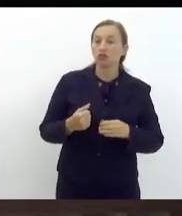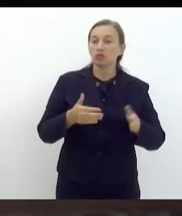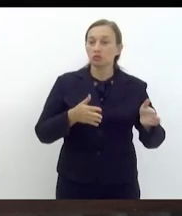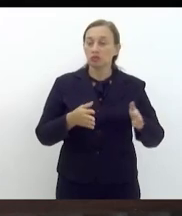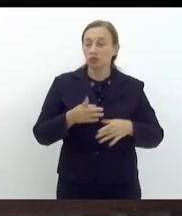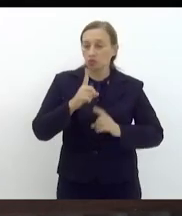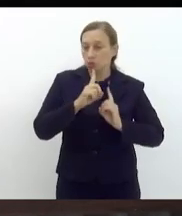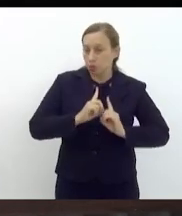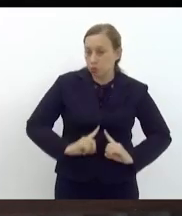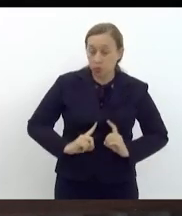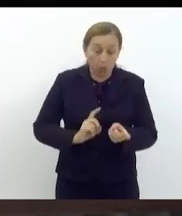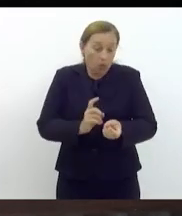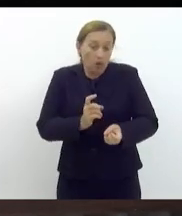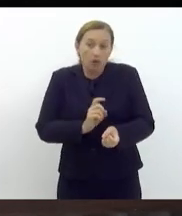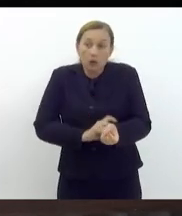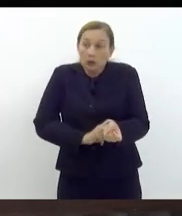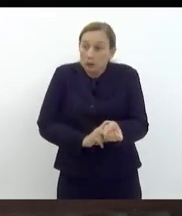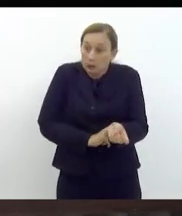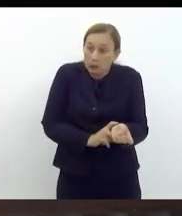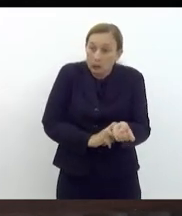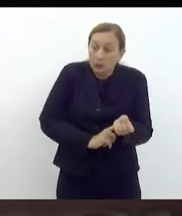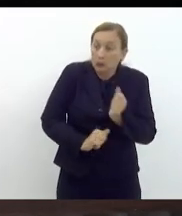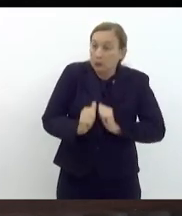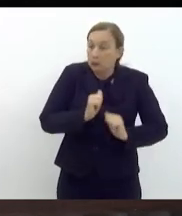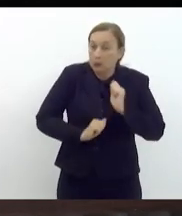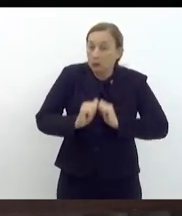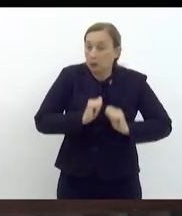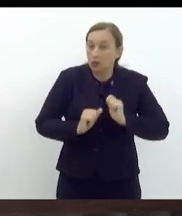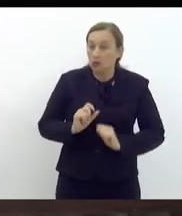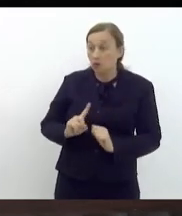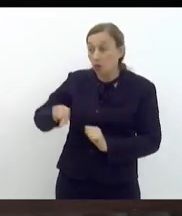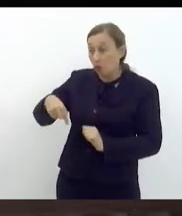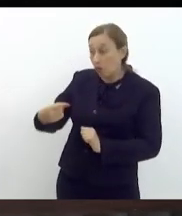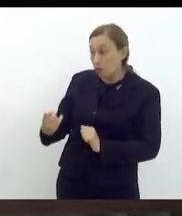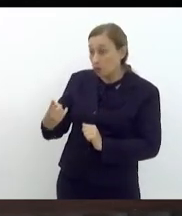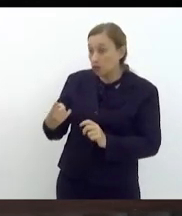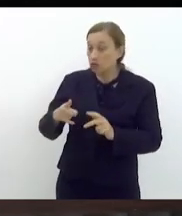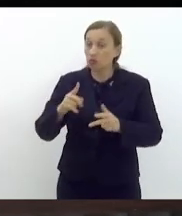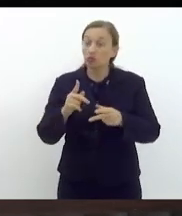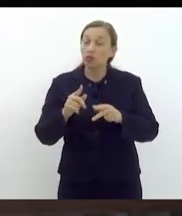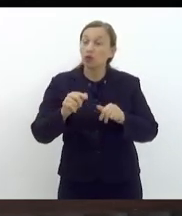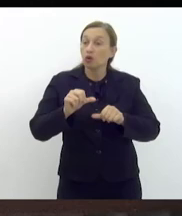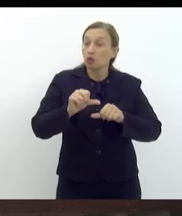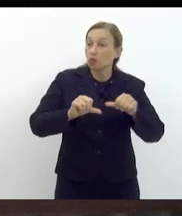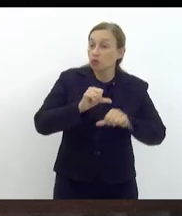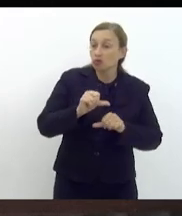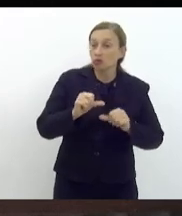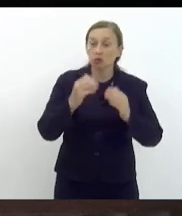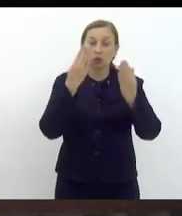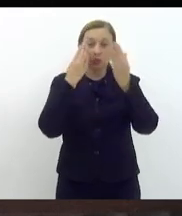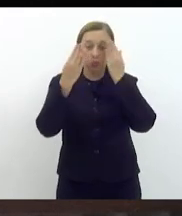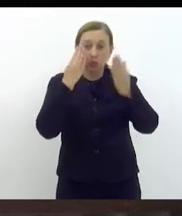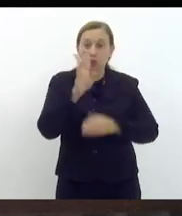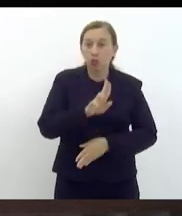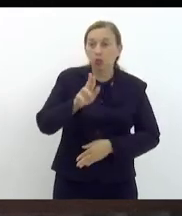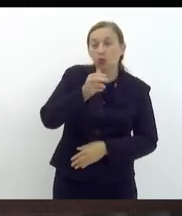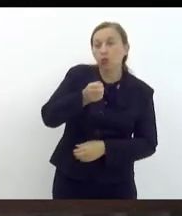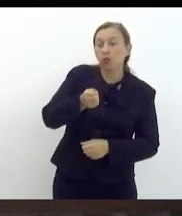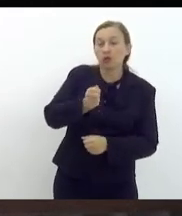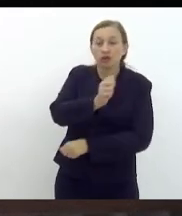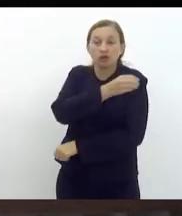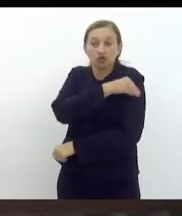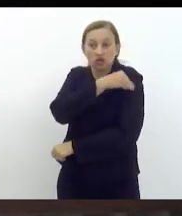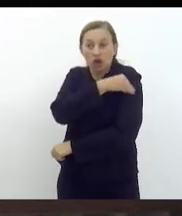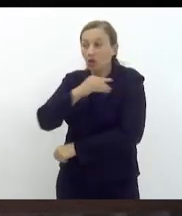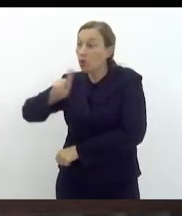ou ansiedade, estresse e de outras alterações psíquicas que façam uso abusivo de álcool e outras drogas ou